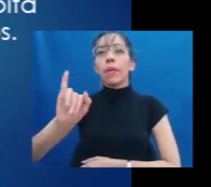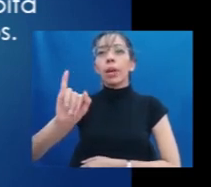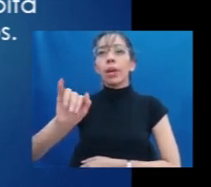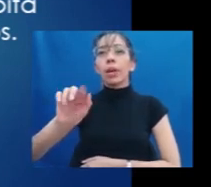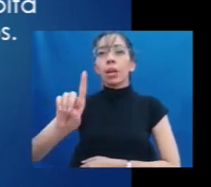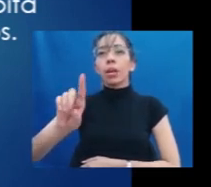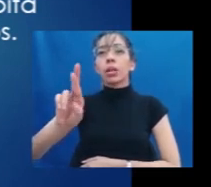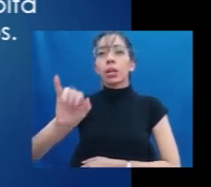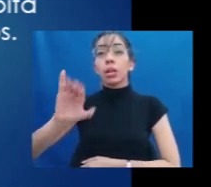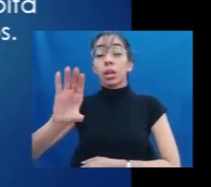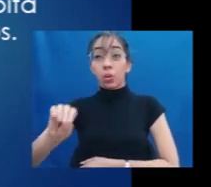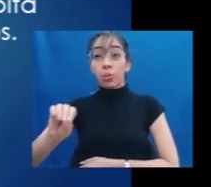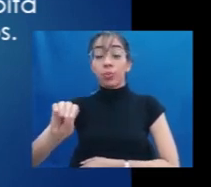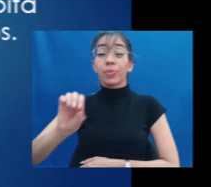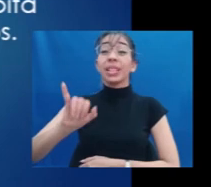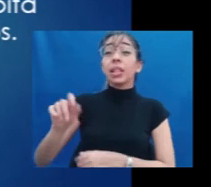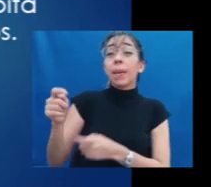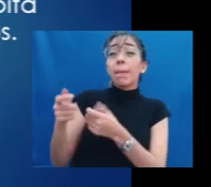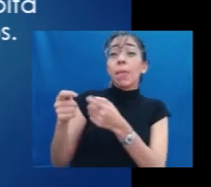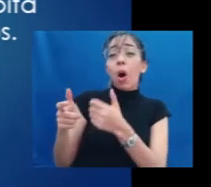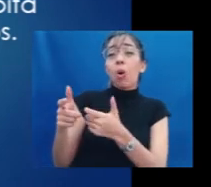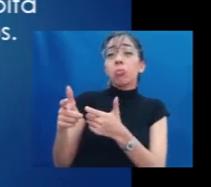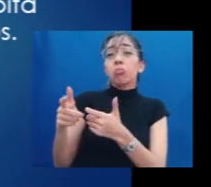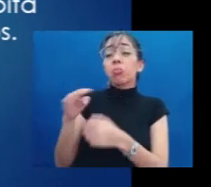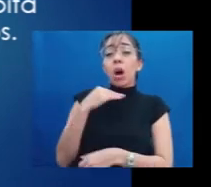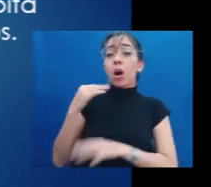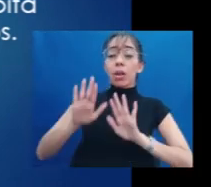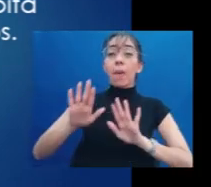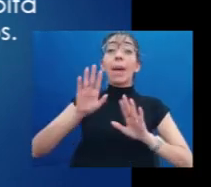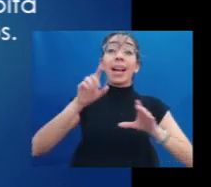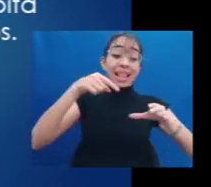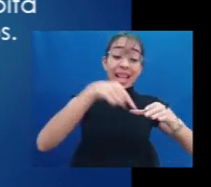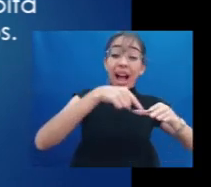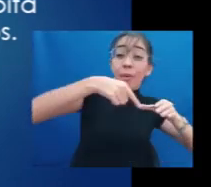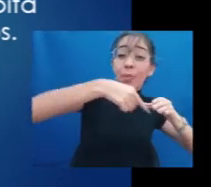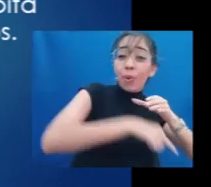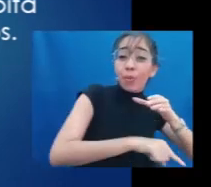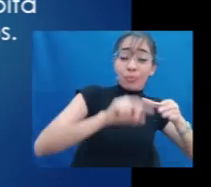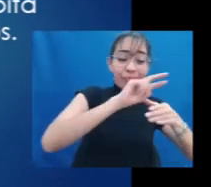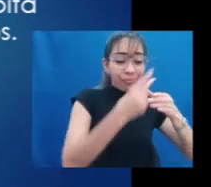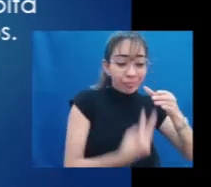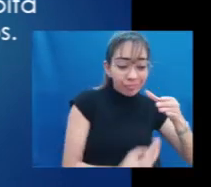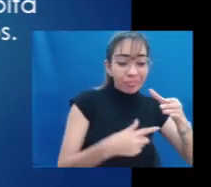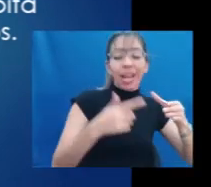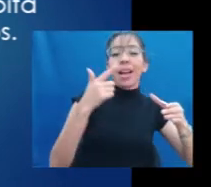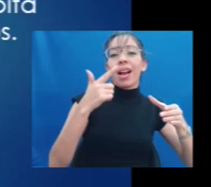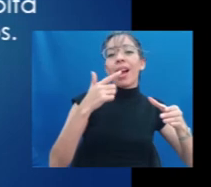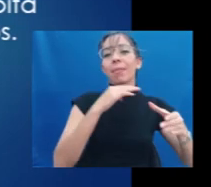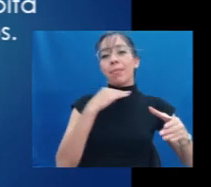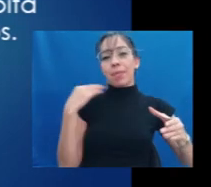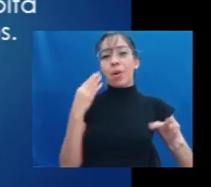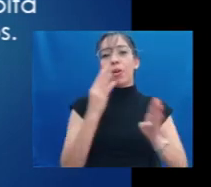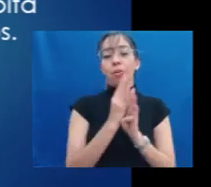apropriados, máscaras eficazes para esse tipo de lugar, que são lugares que a gente chama de confinados, e que pode ter esse acúmulo aí de